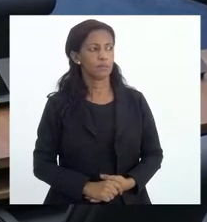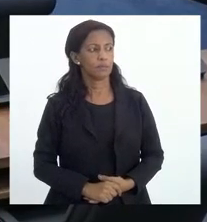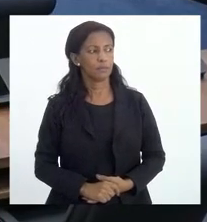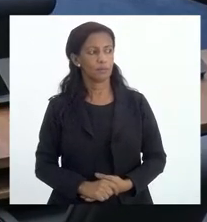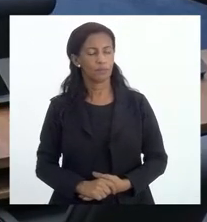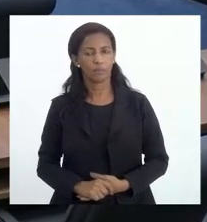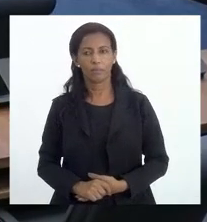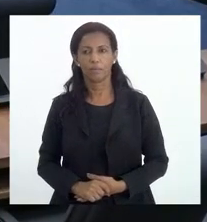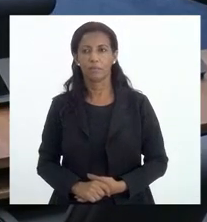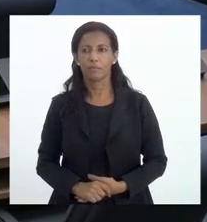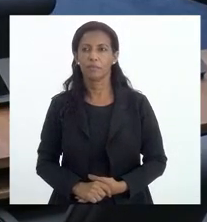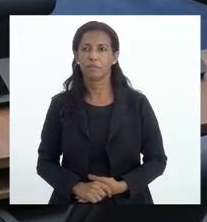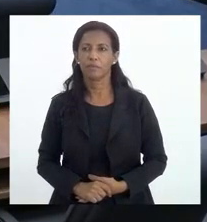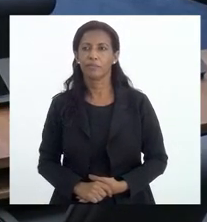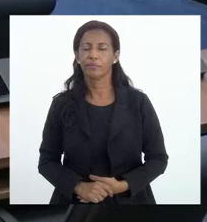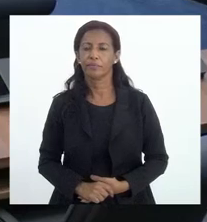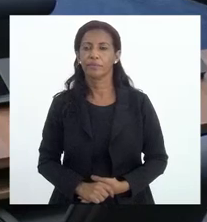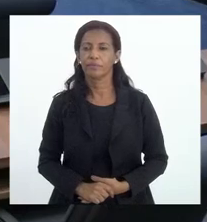nós fizemos